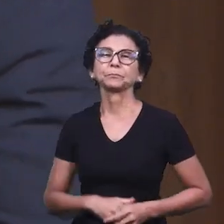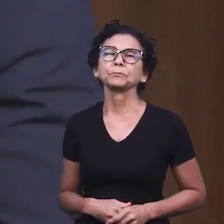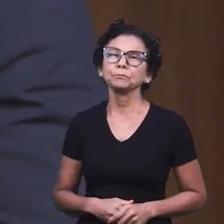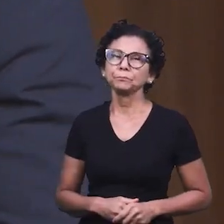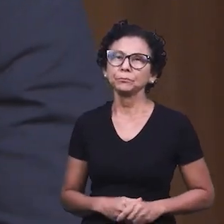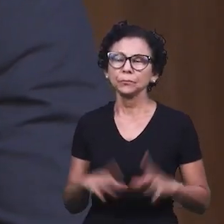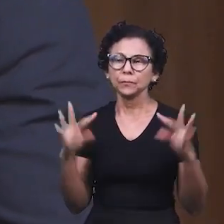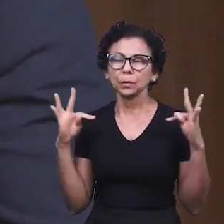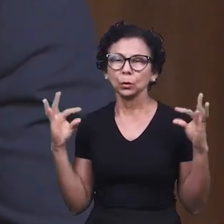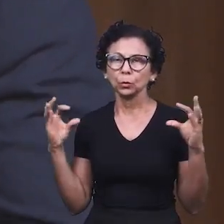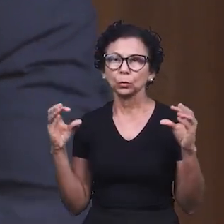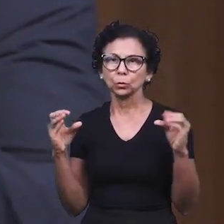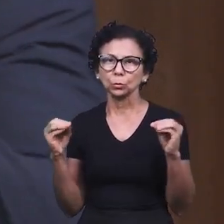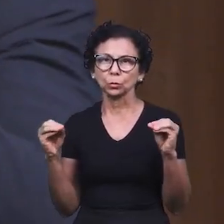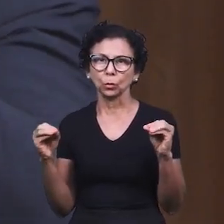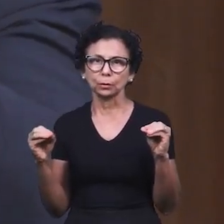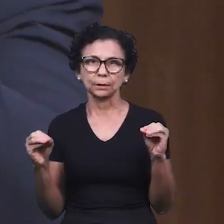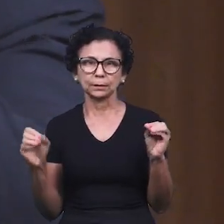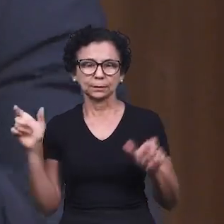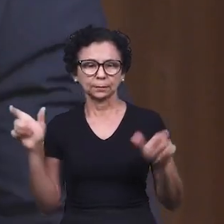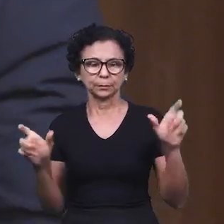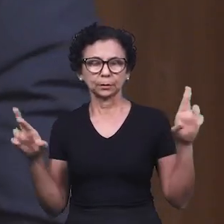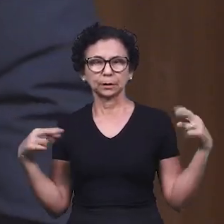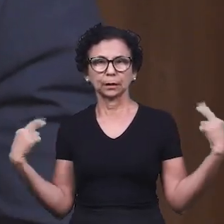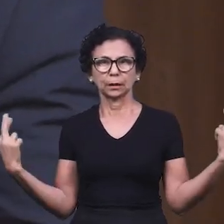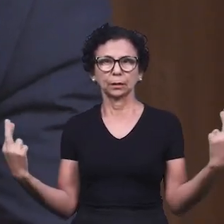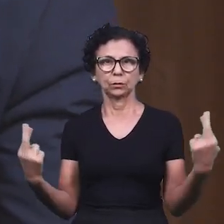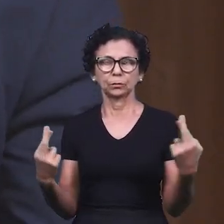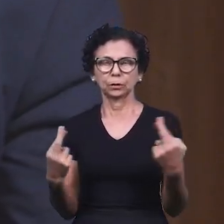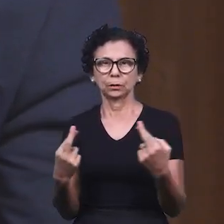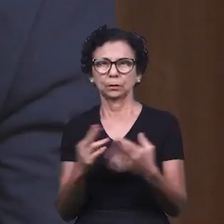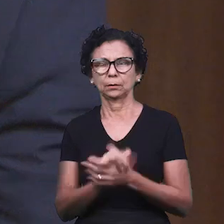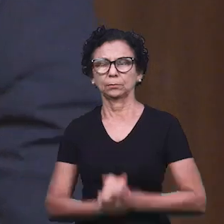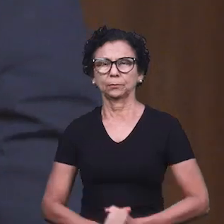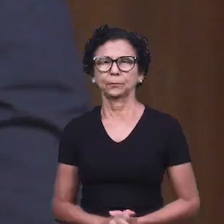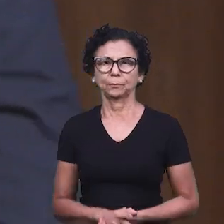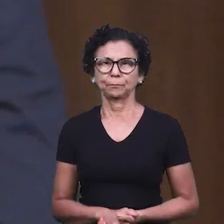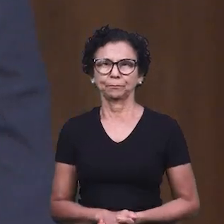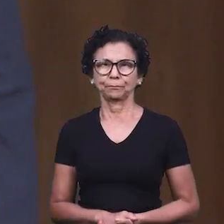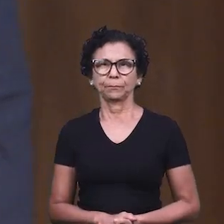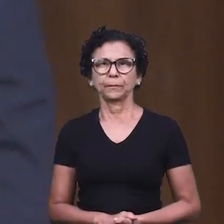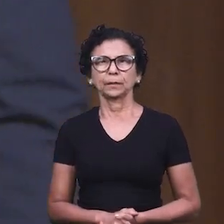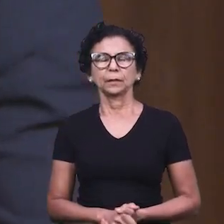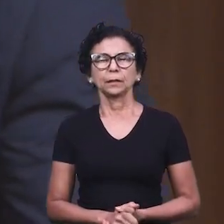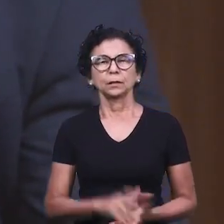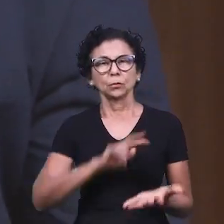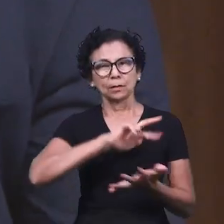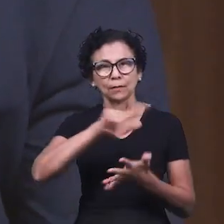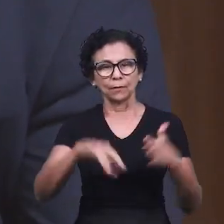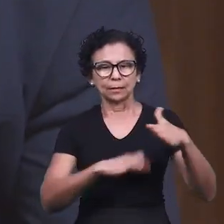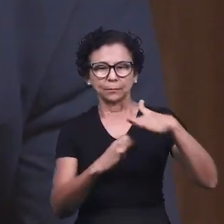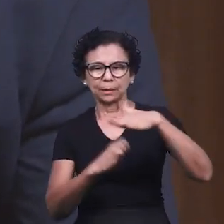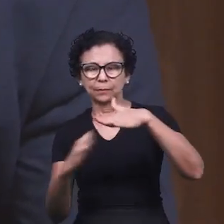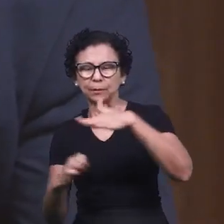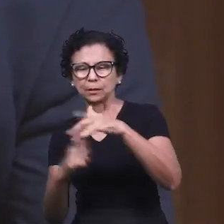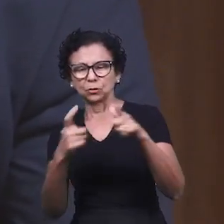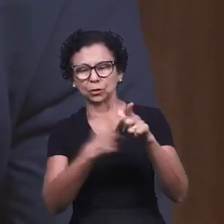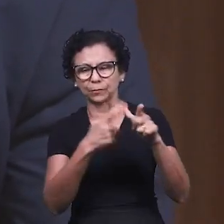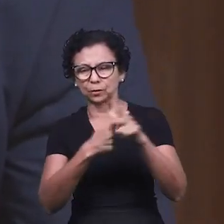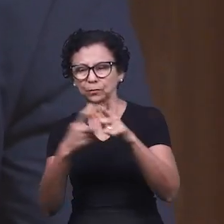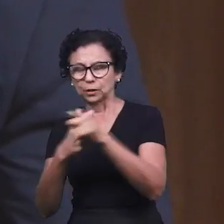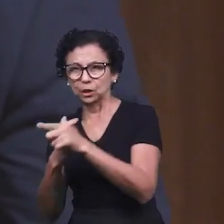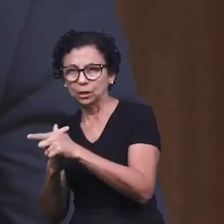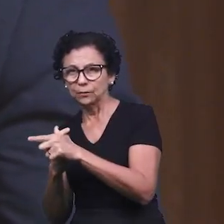E é importante dizer também, para você que está nessa situação, que a partir do momento que você entra com